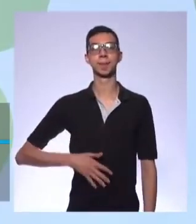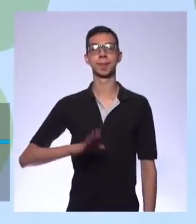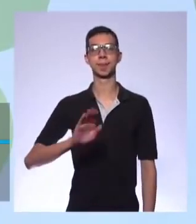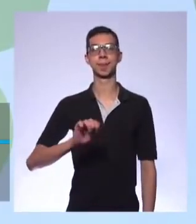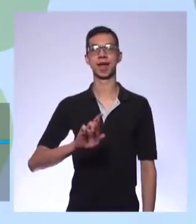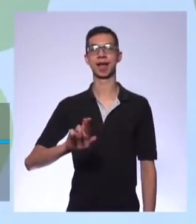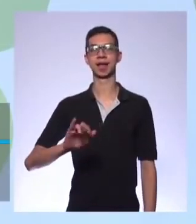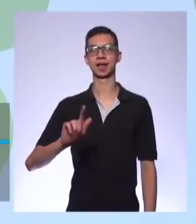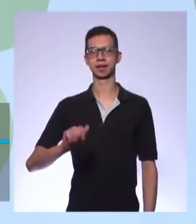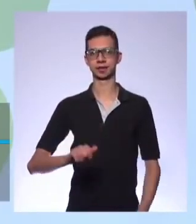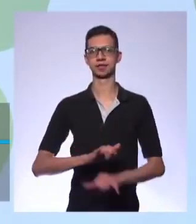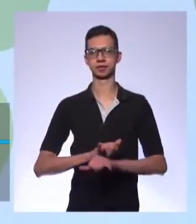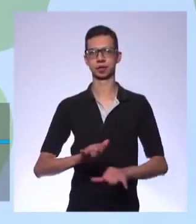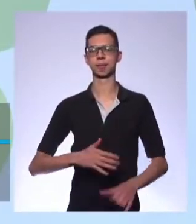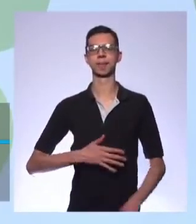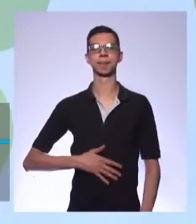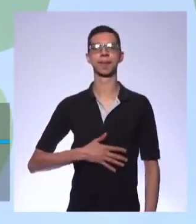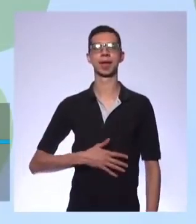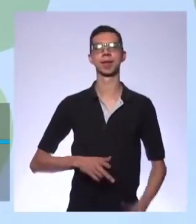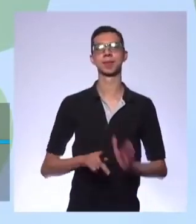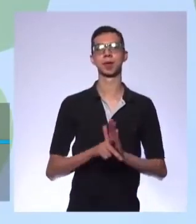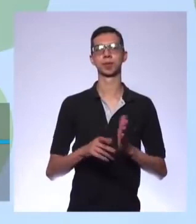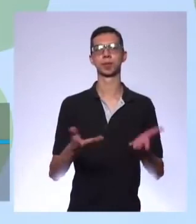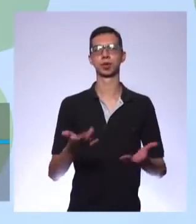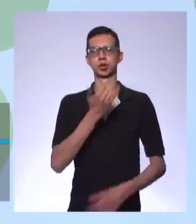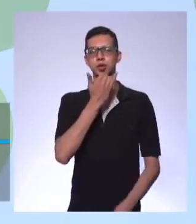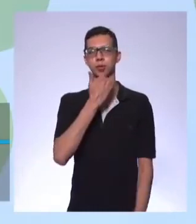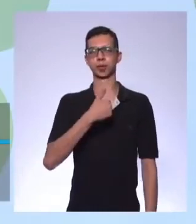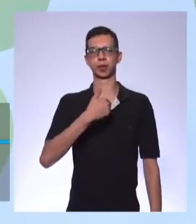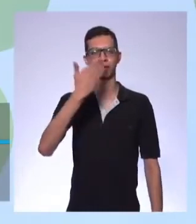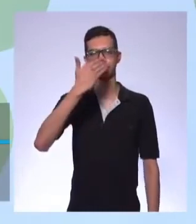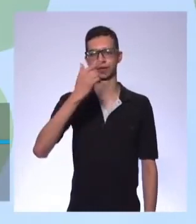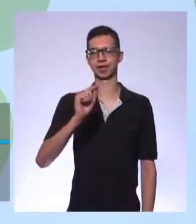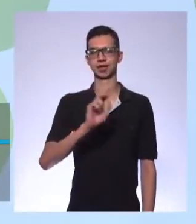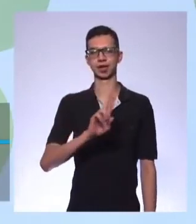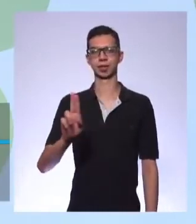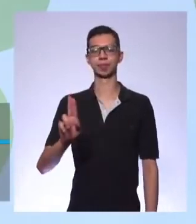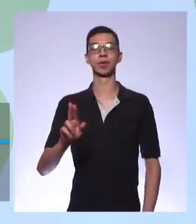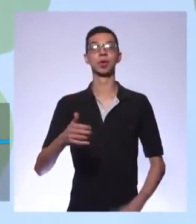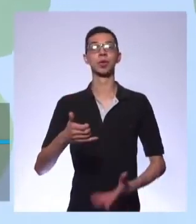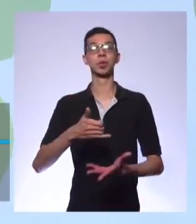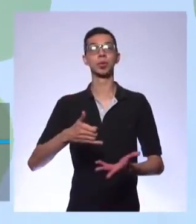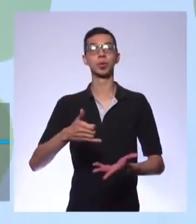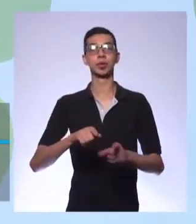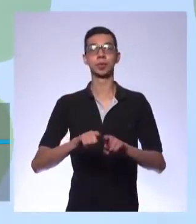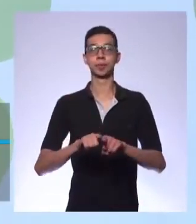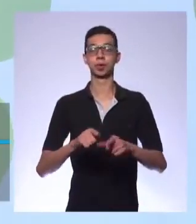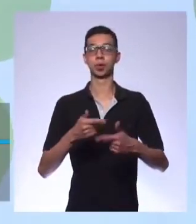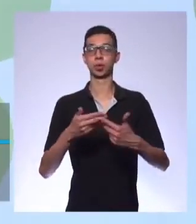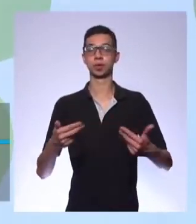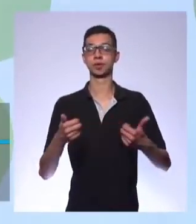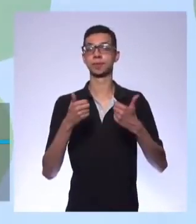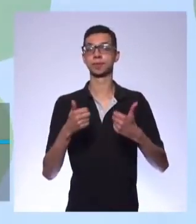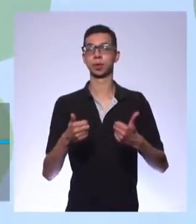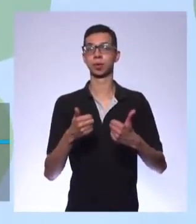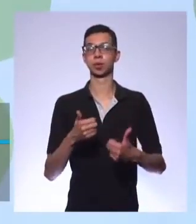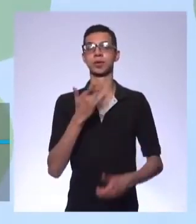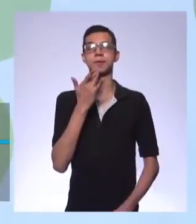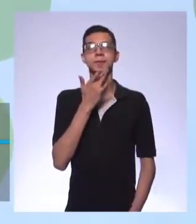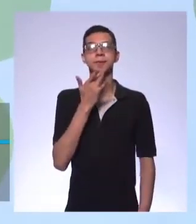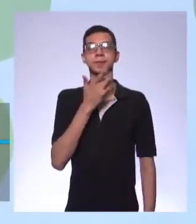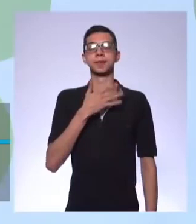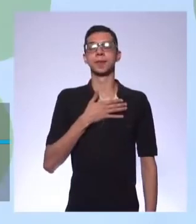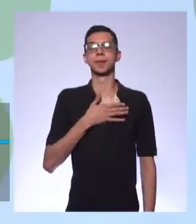que era a barriga dele, mas não né? lembro quem era mais. Desculpa aí que passou aqui. Gordura é uma coisa boa, né? Dá muito prazer. As comidas que